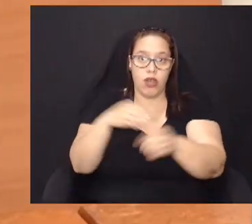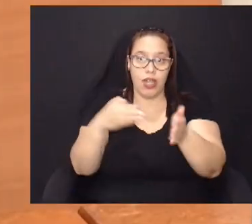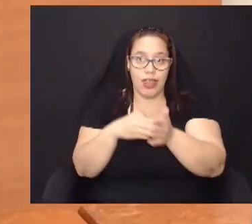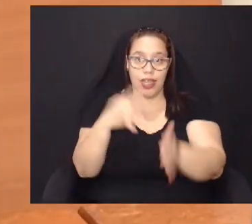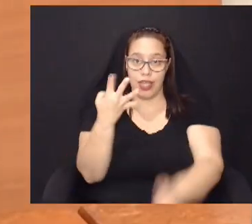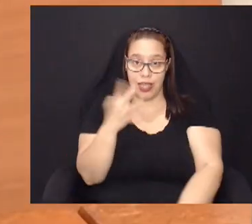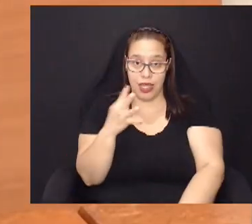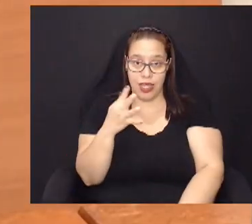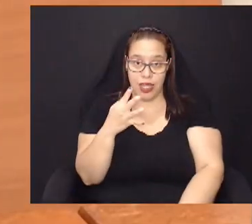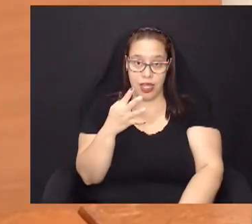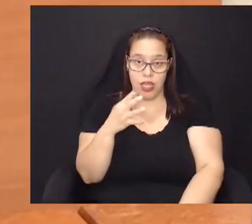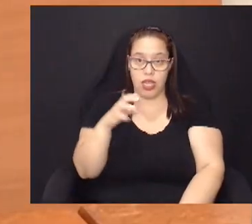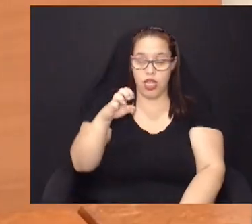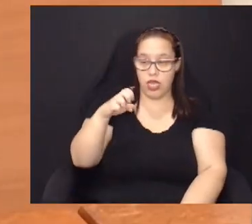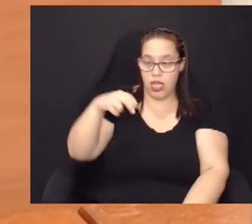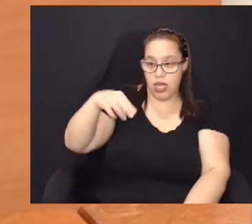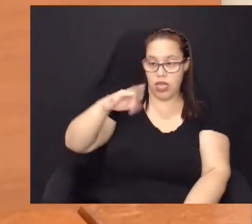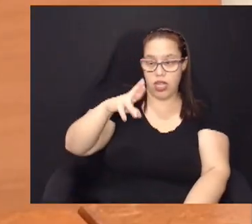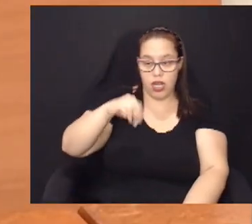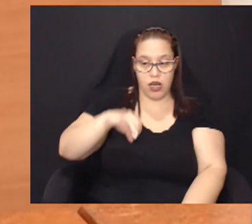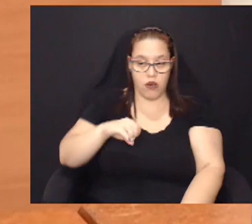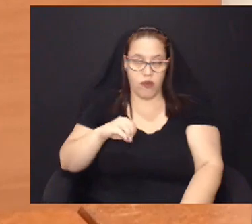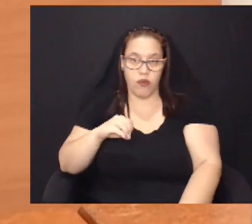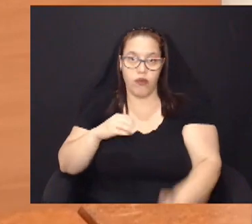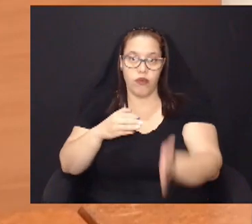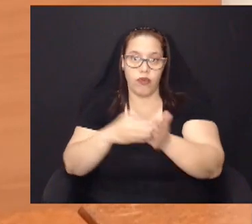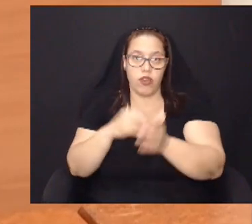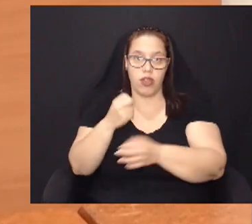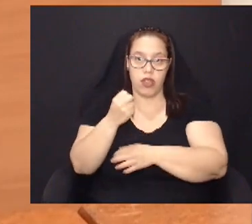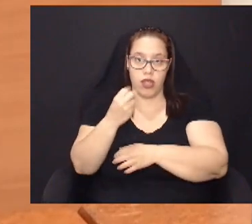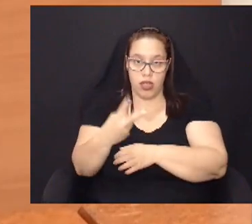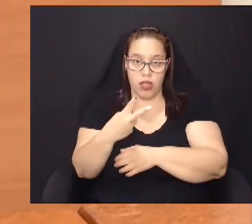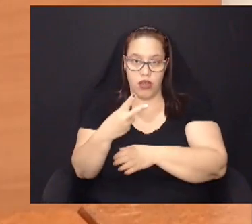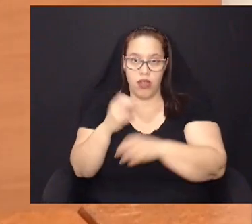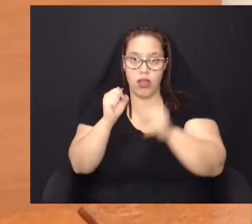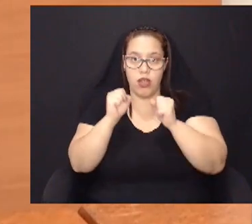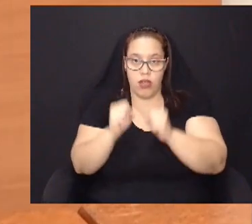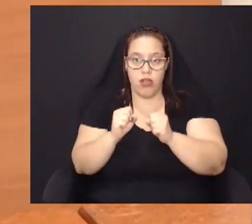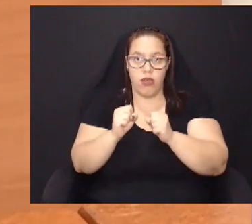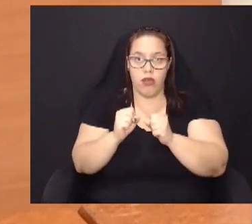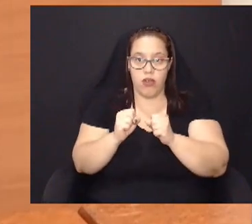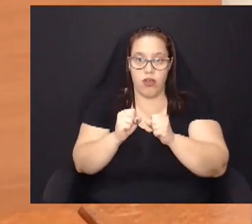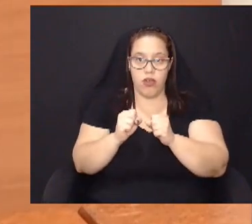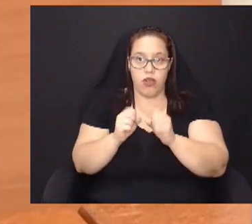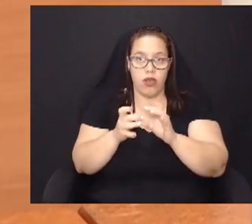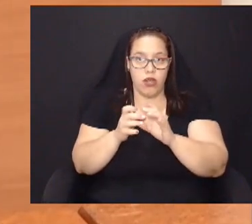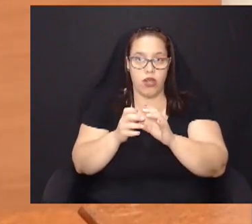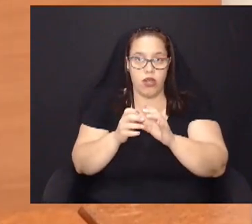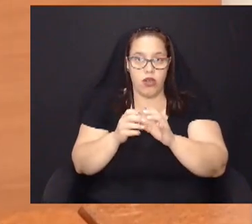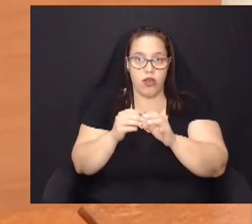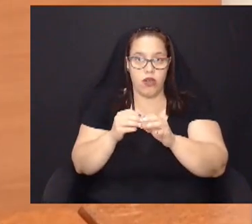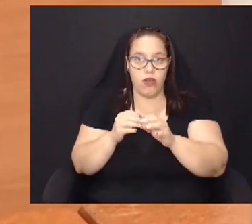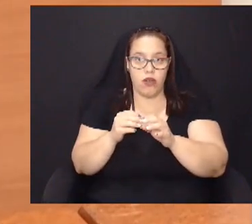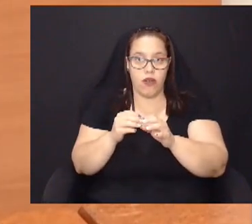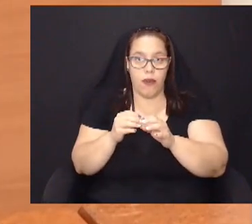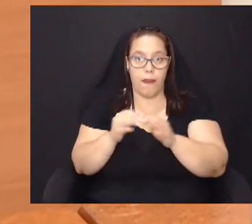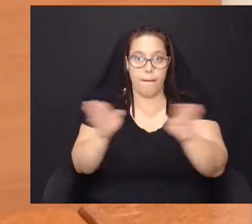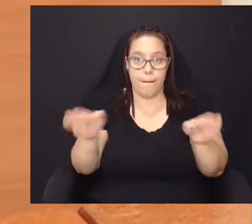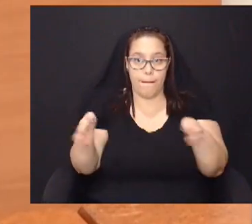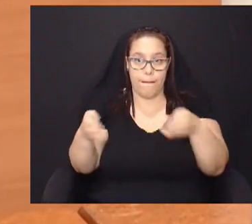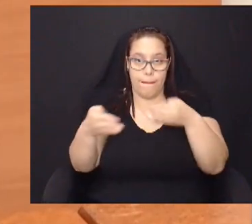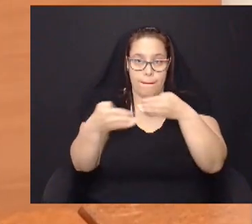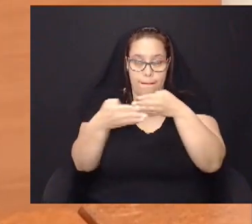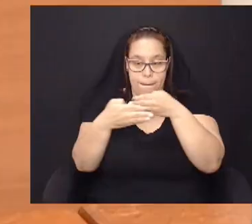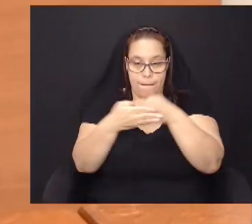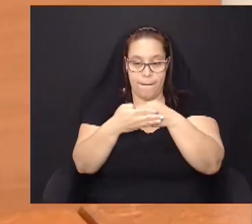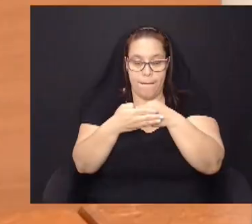é entretenimento, até às 2 você pode permanecer como você está. Você vai ter que fechar esse